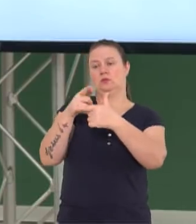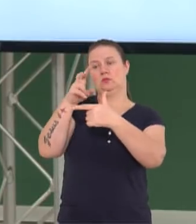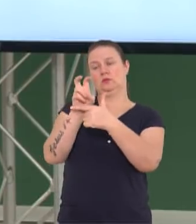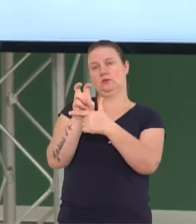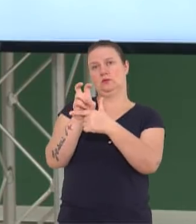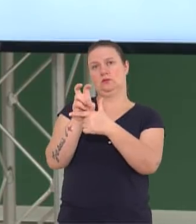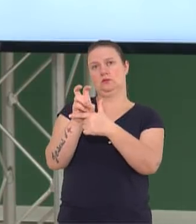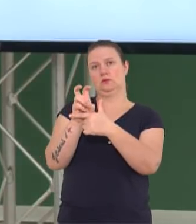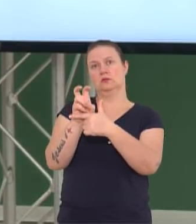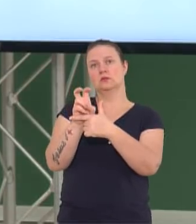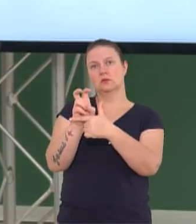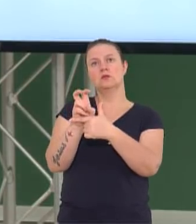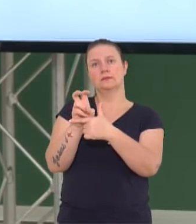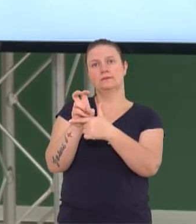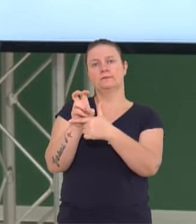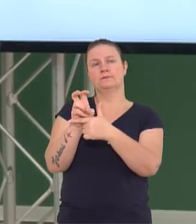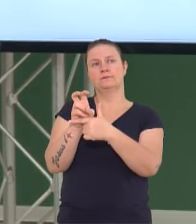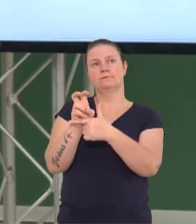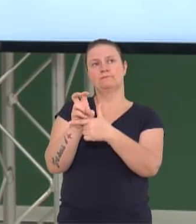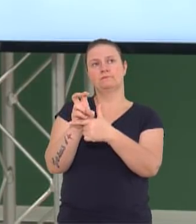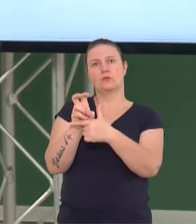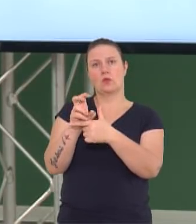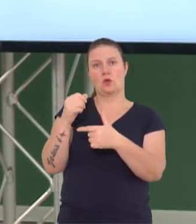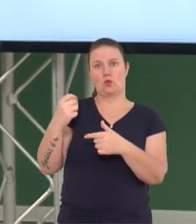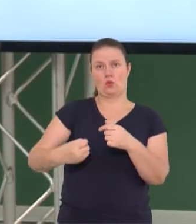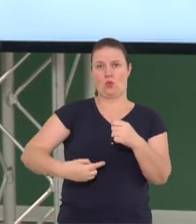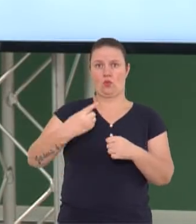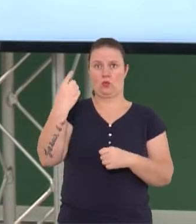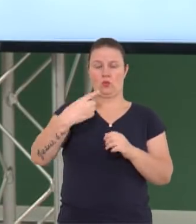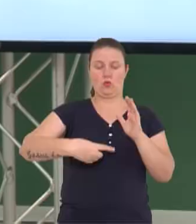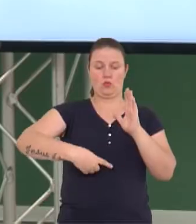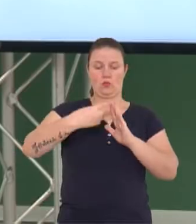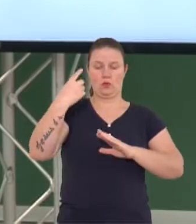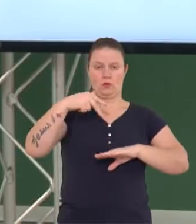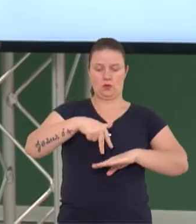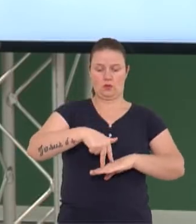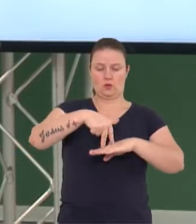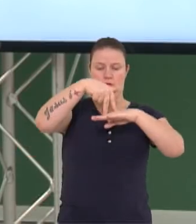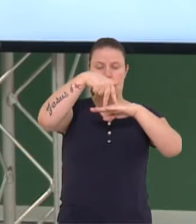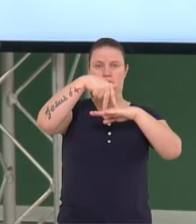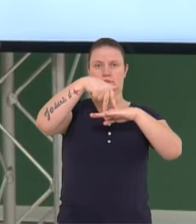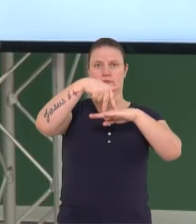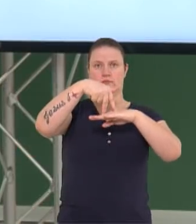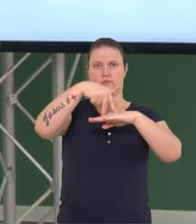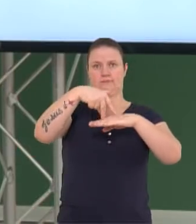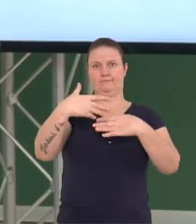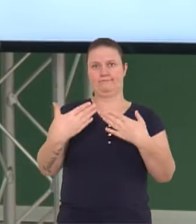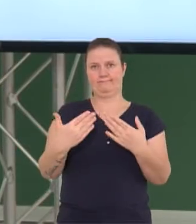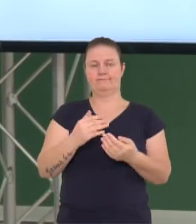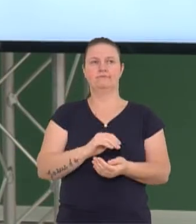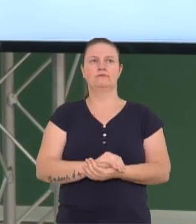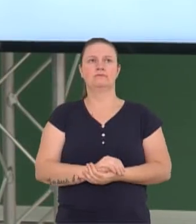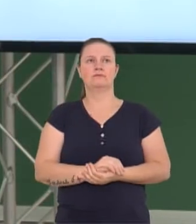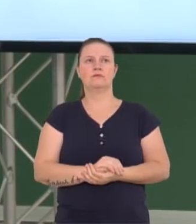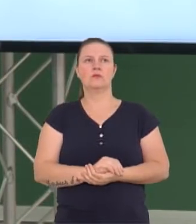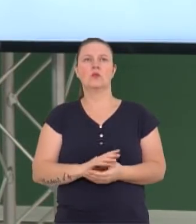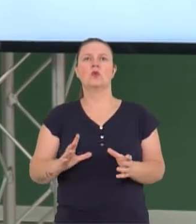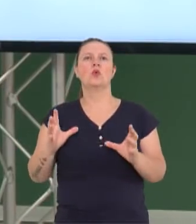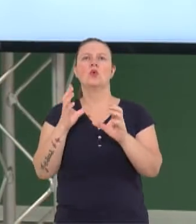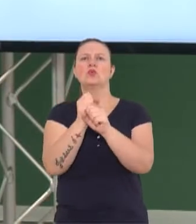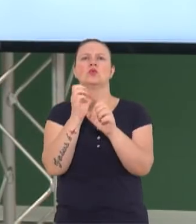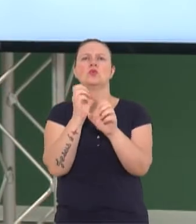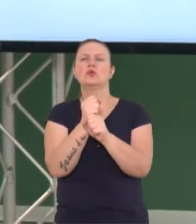uma delas para o primeiro andar. Mas ela quer saber para o primeiro andar ou ela quer saber para os outros? Qual é o número de